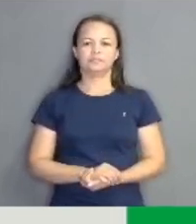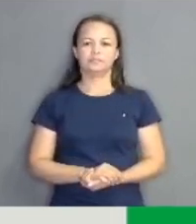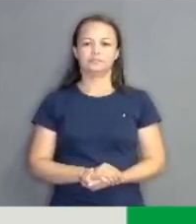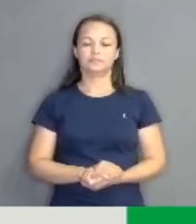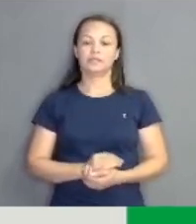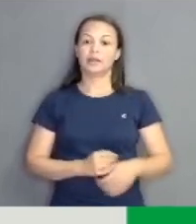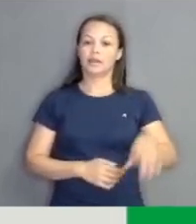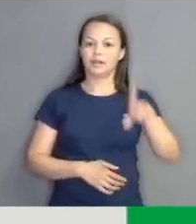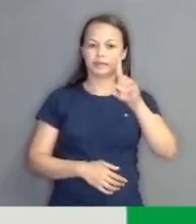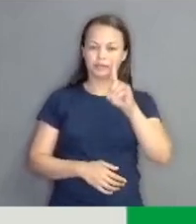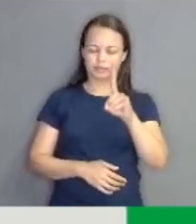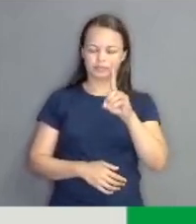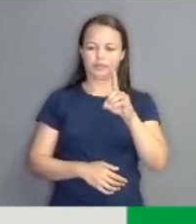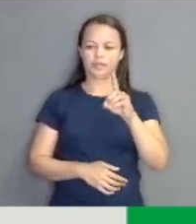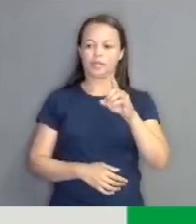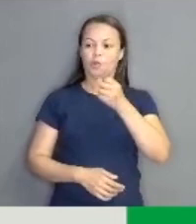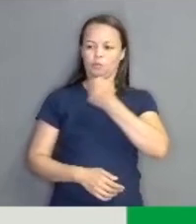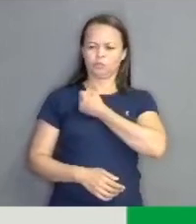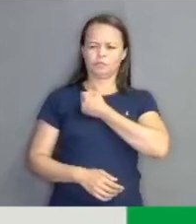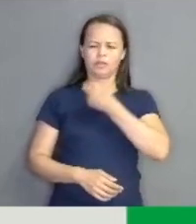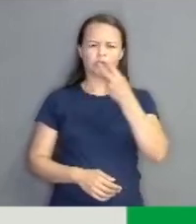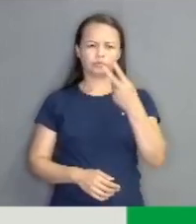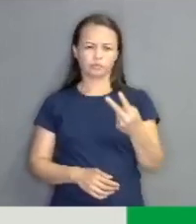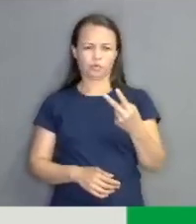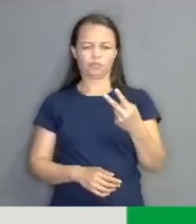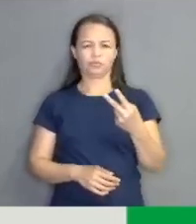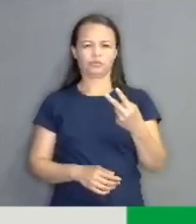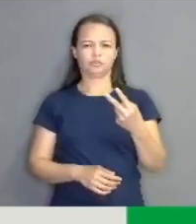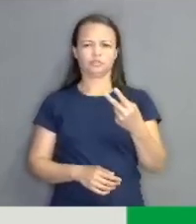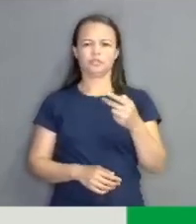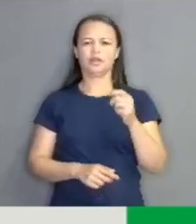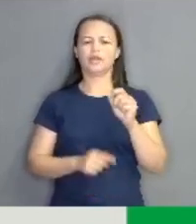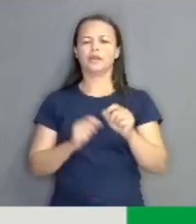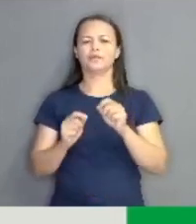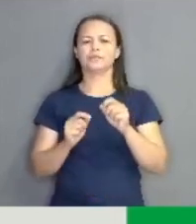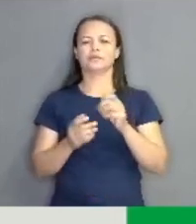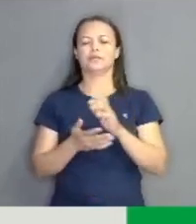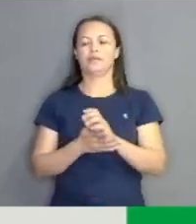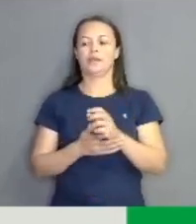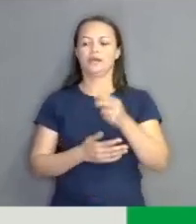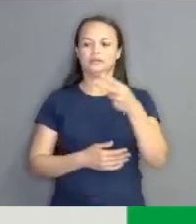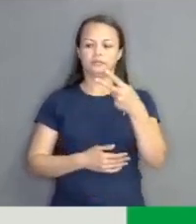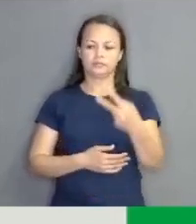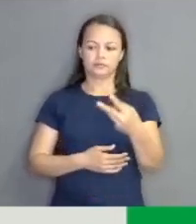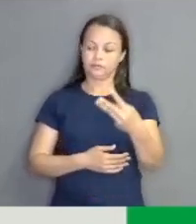Letra D, pessoal, o algarismo 2 em